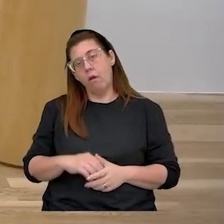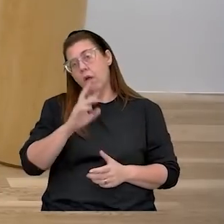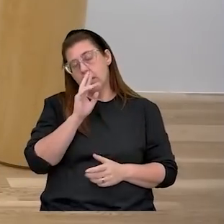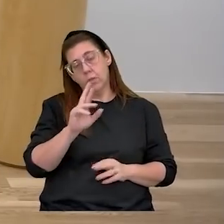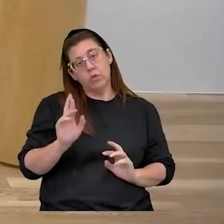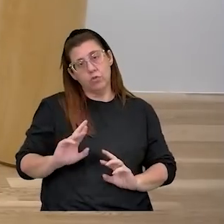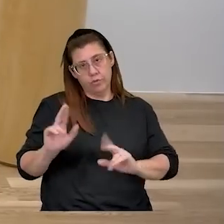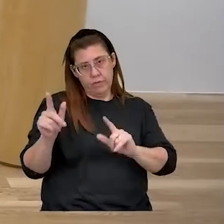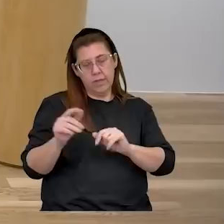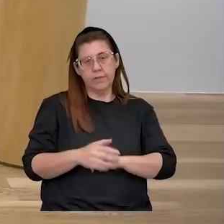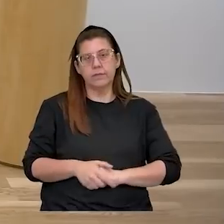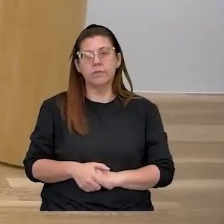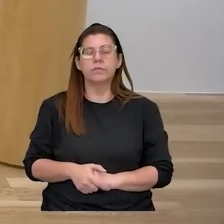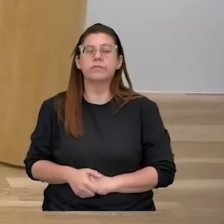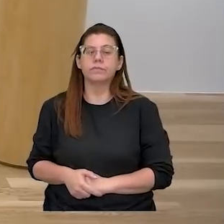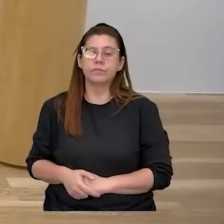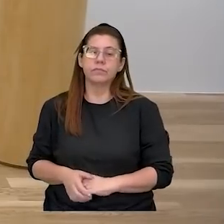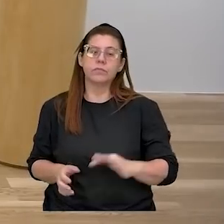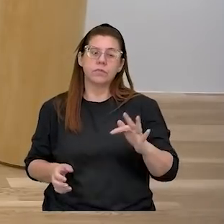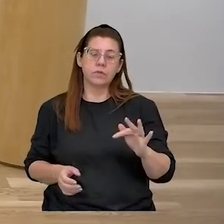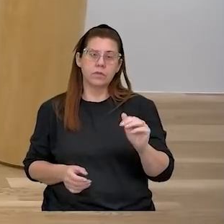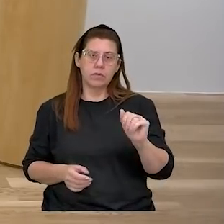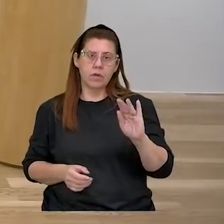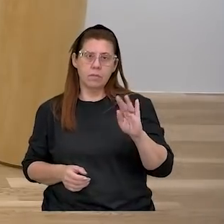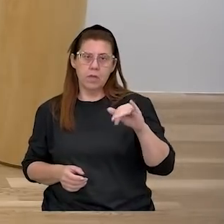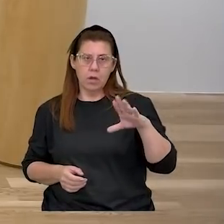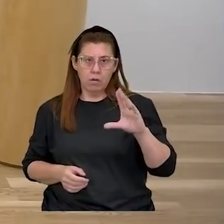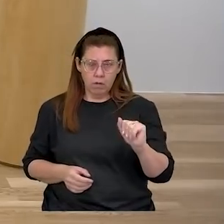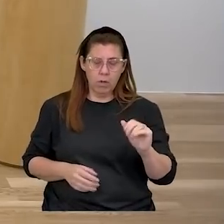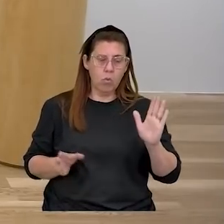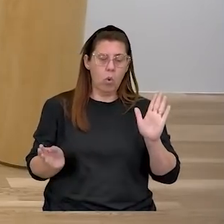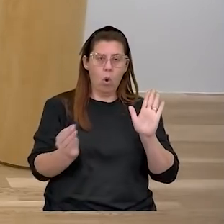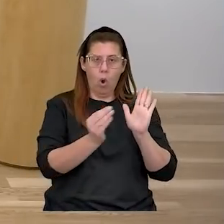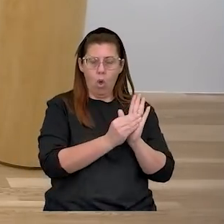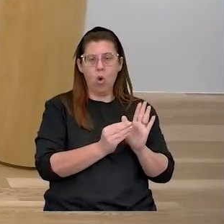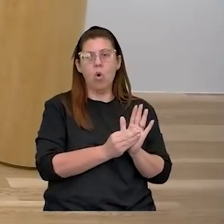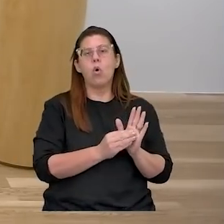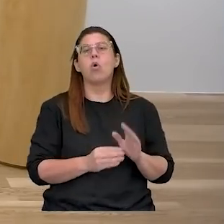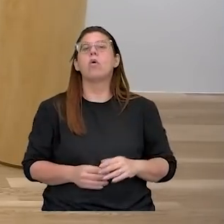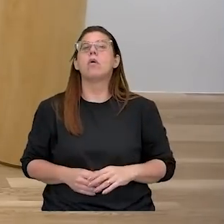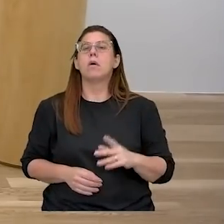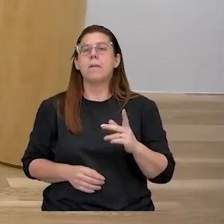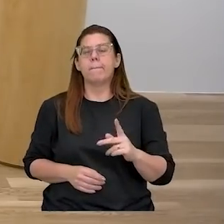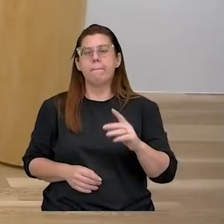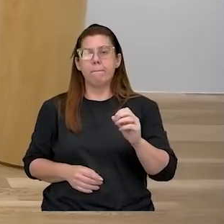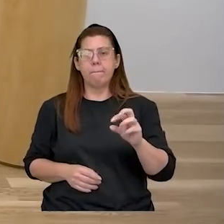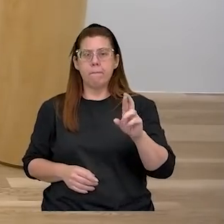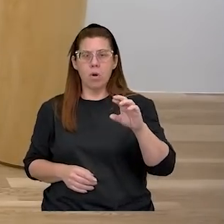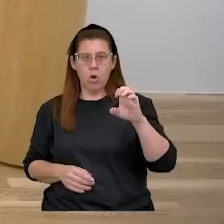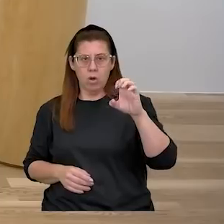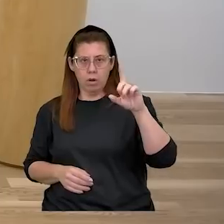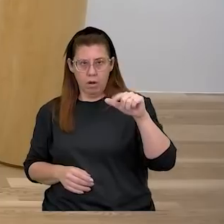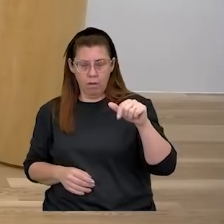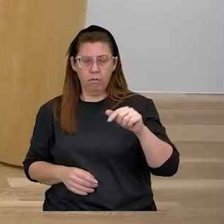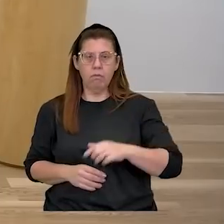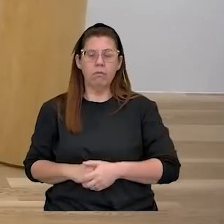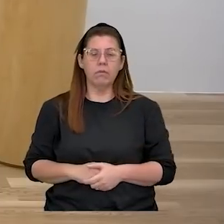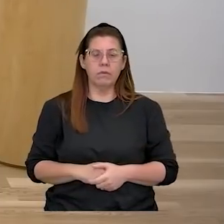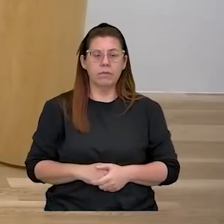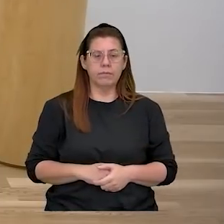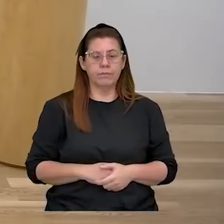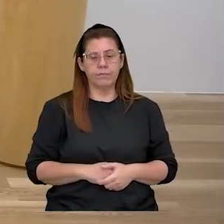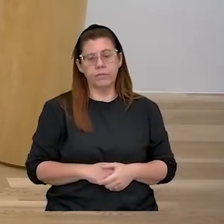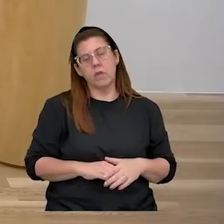respostas diferentes, tá? Tá. A Fabiane colocou só porém, na B. Porém. Beleza. Aí o Lucas colocou oposição, mas não disse